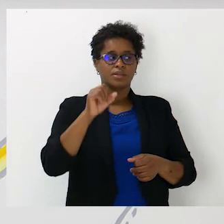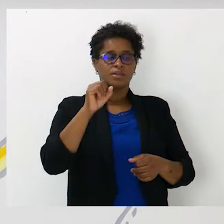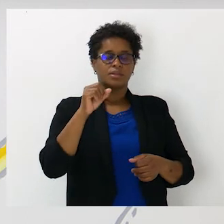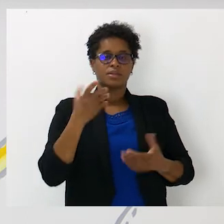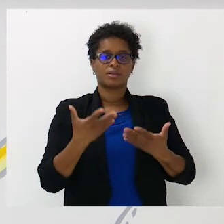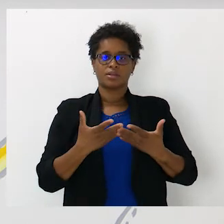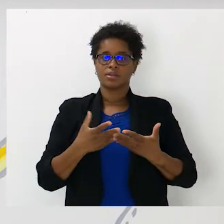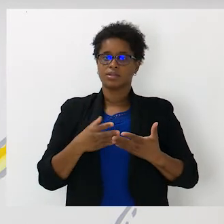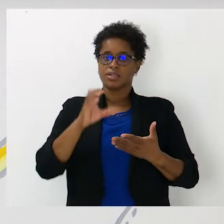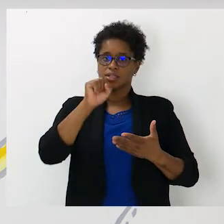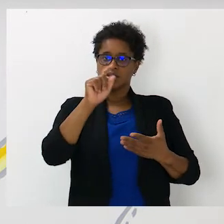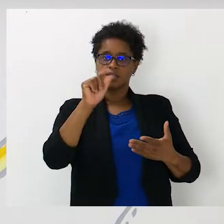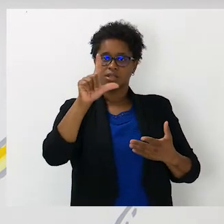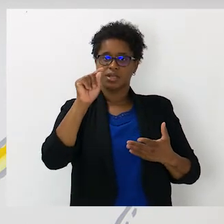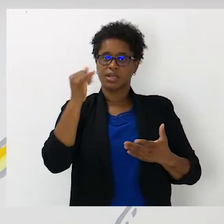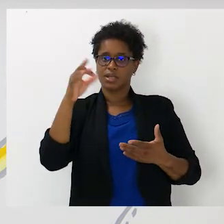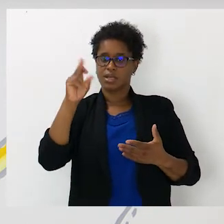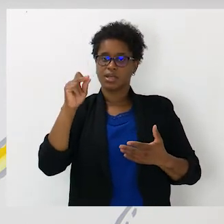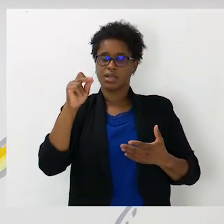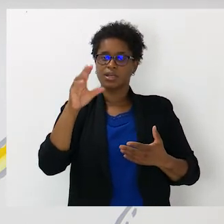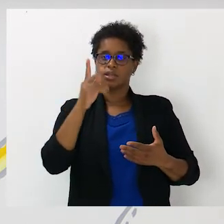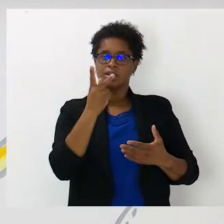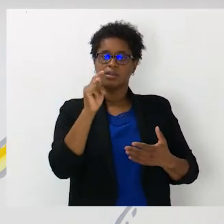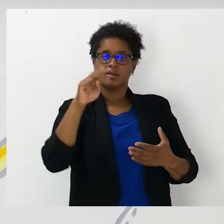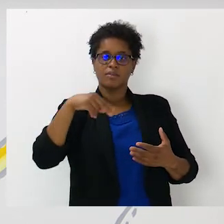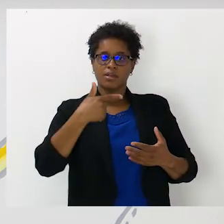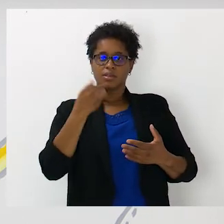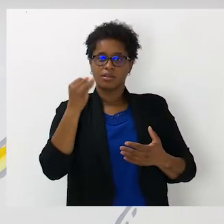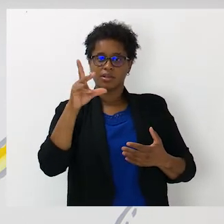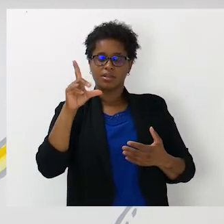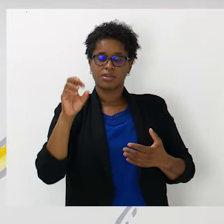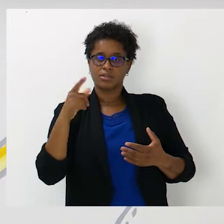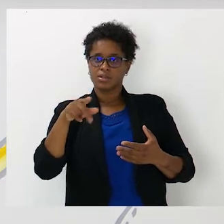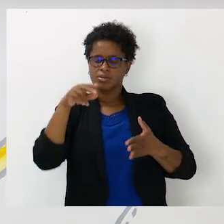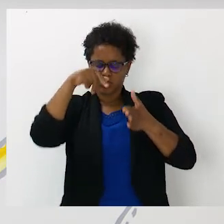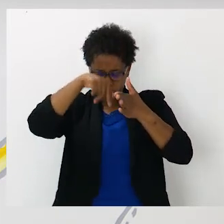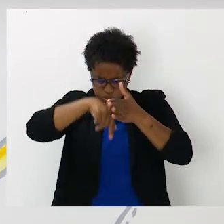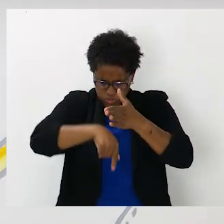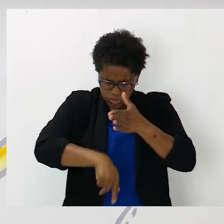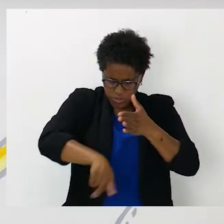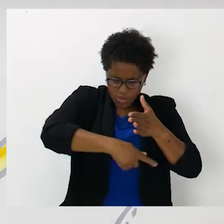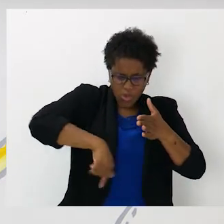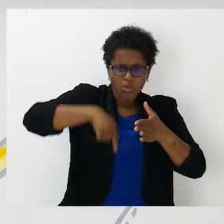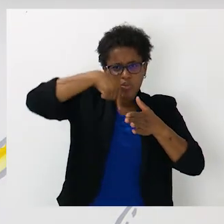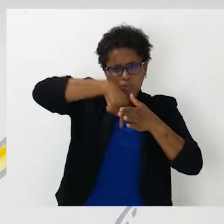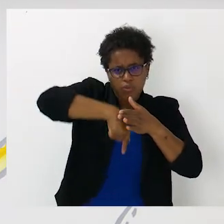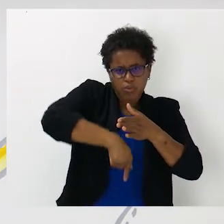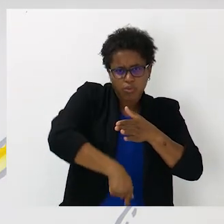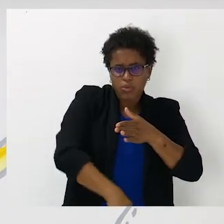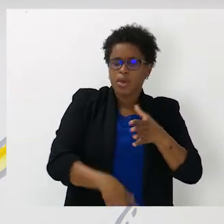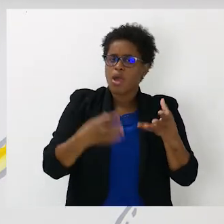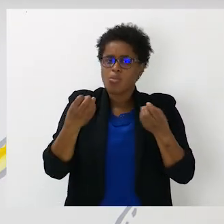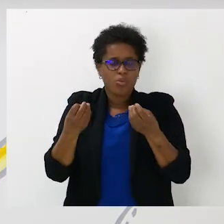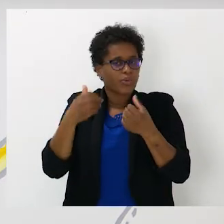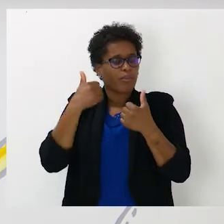geleira de ventilação, portanto temos um poço muito profundo que era